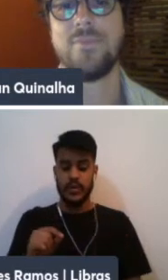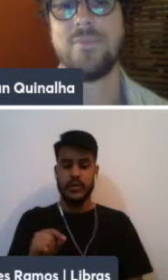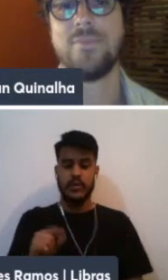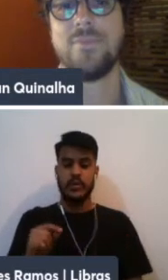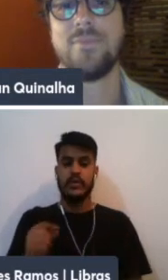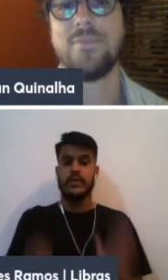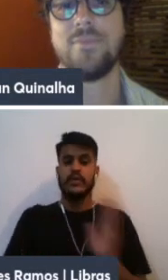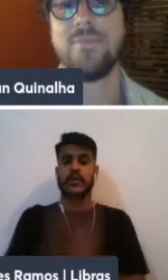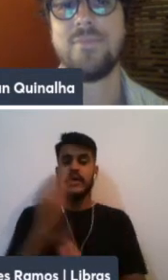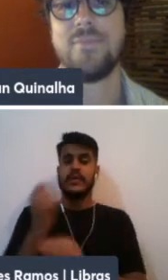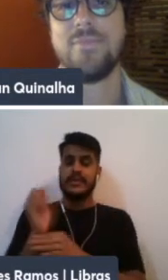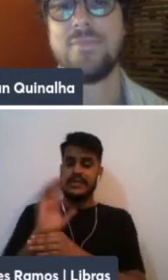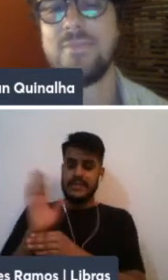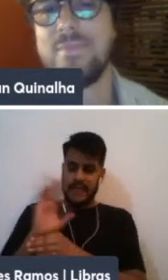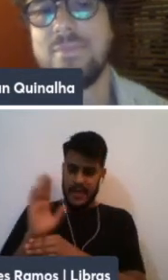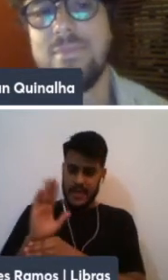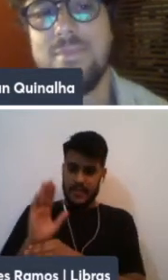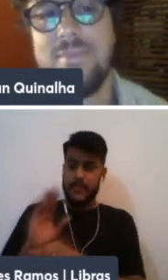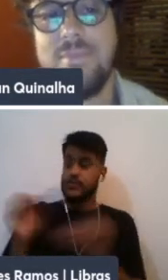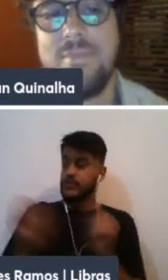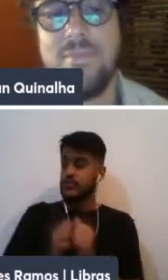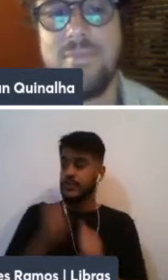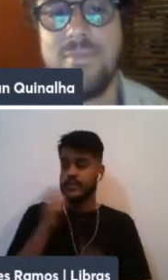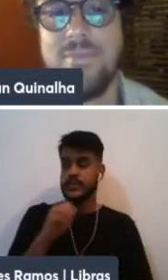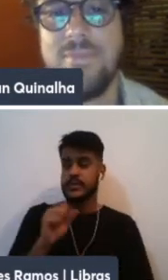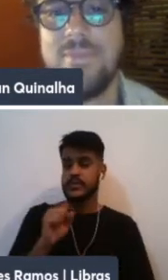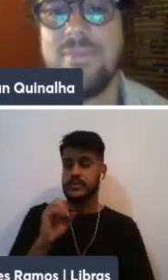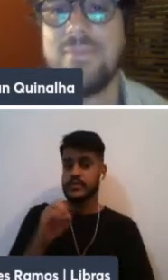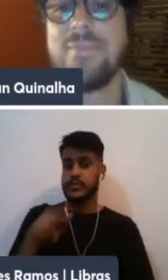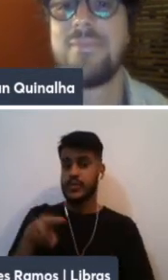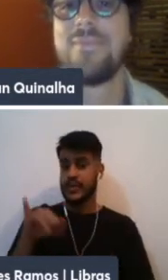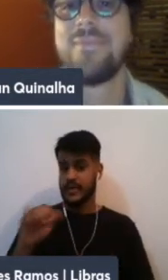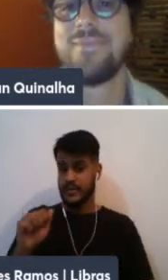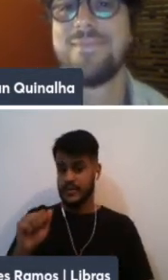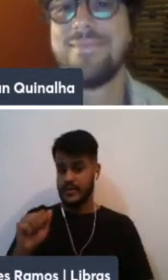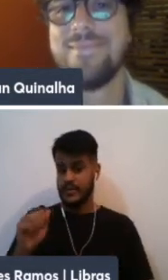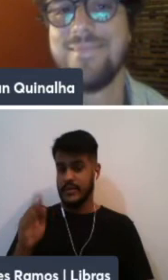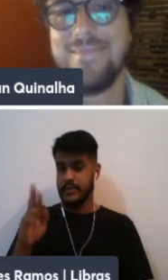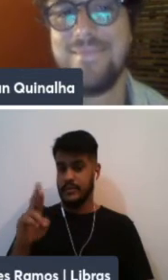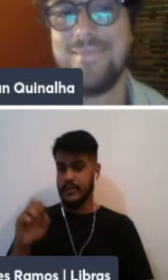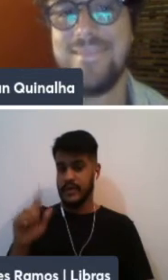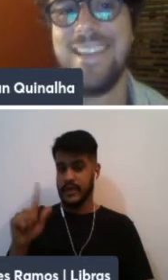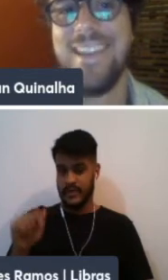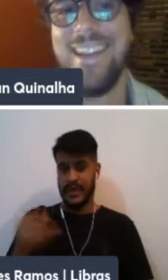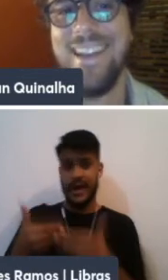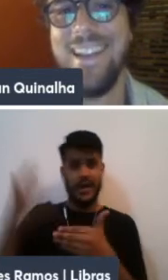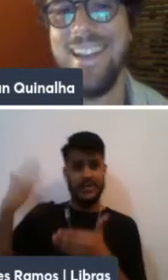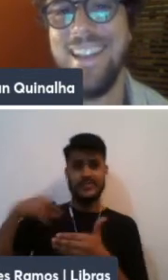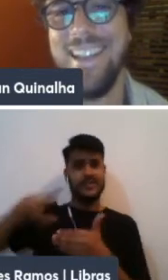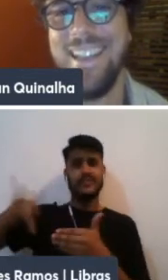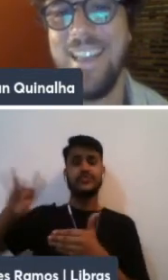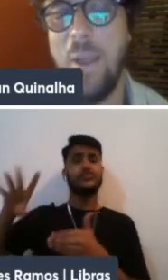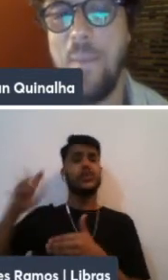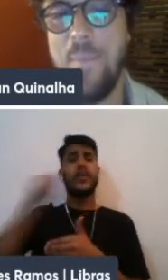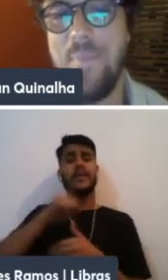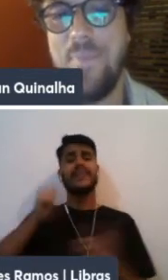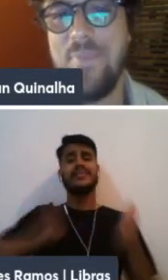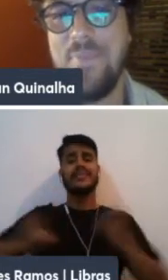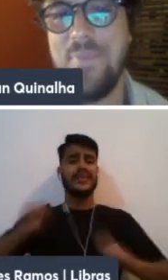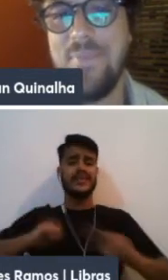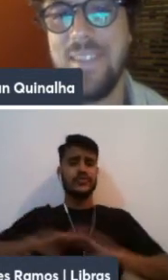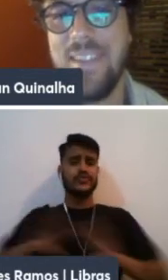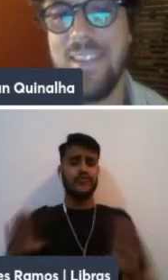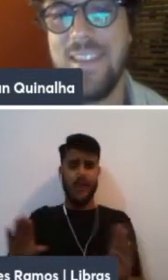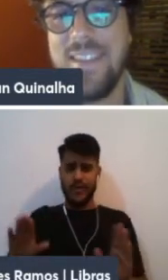cinematográfica com a Sônia Braga, que na época era só a Soninha do Hair, era uma hippie, era atriz. E ela